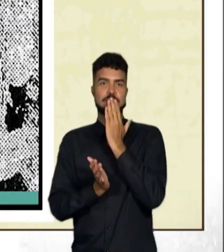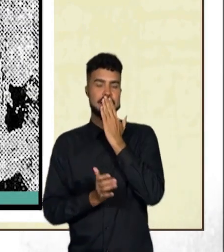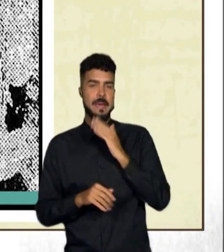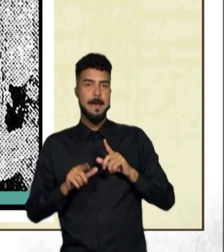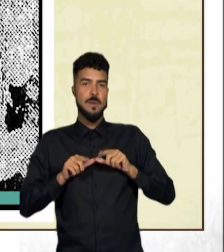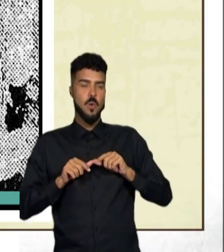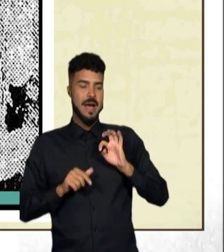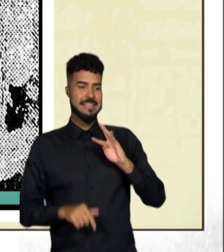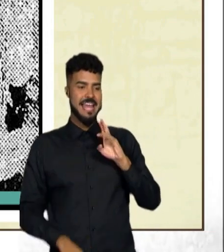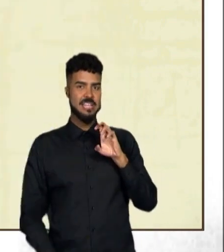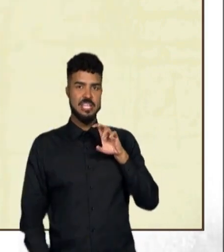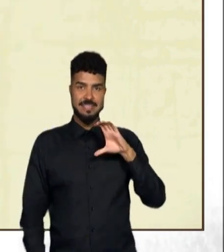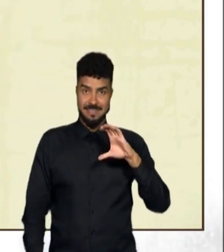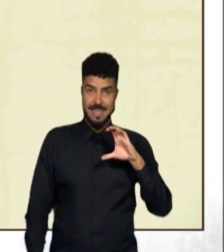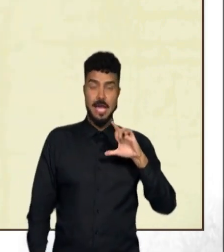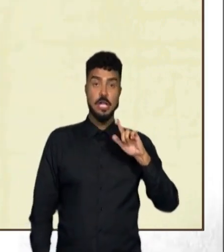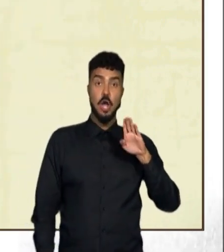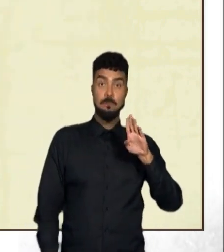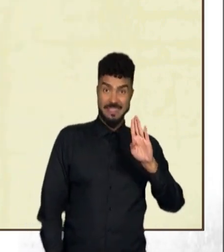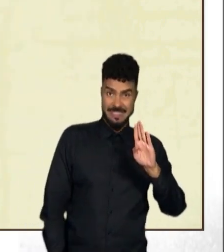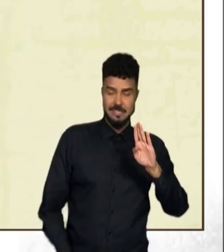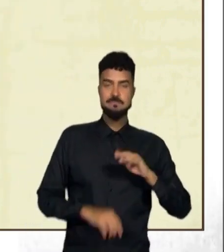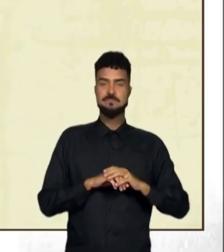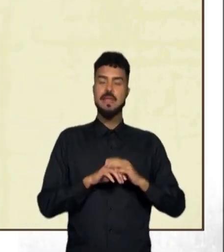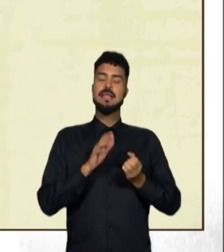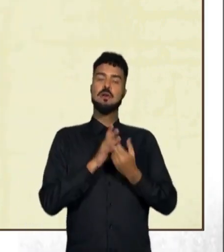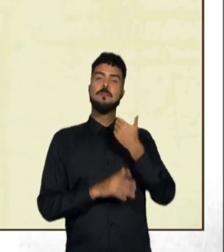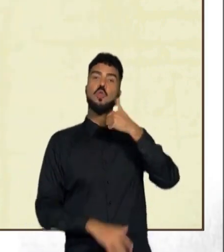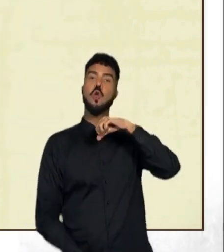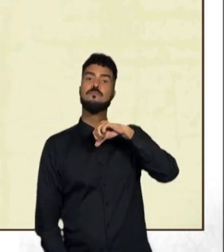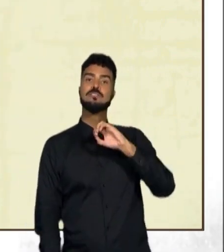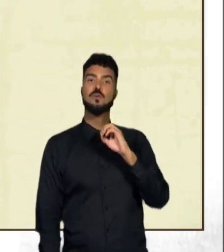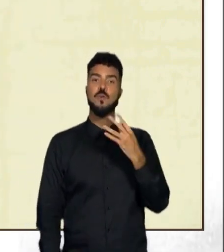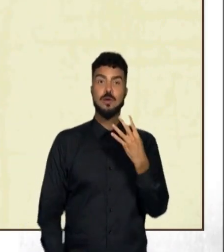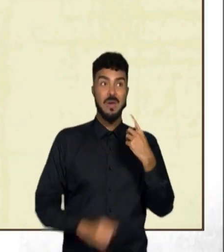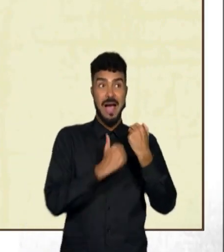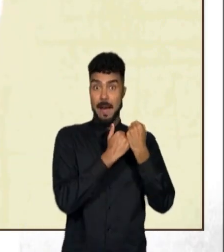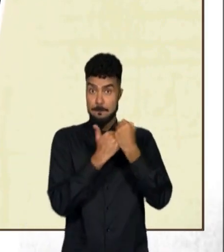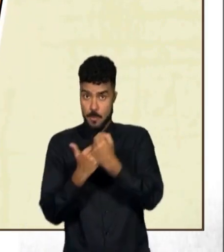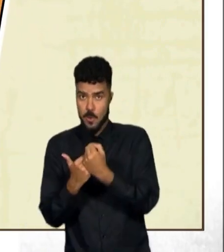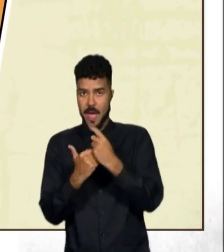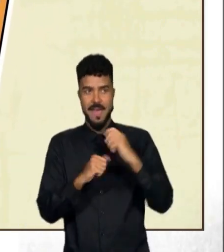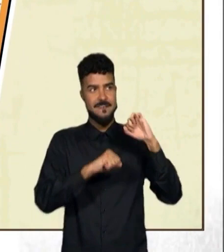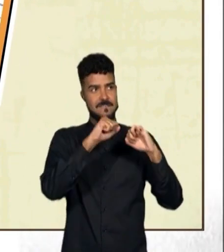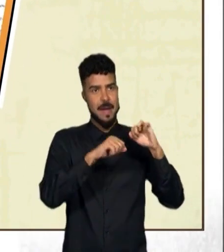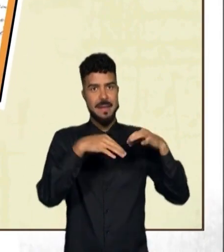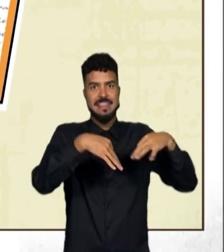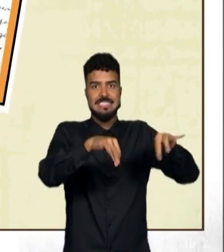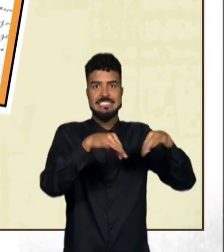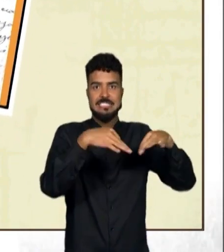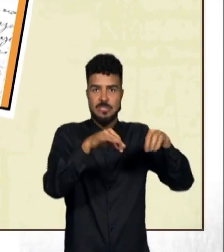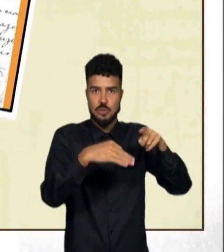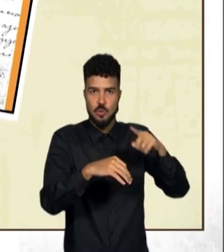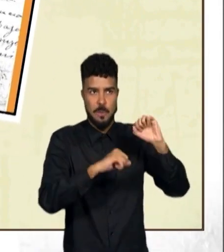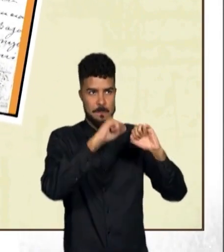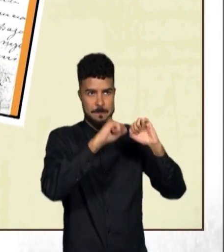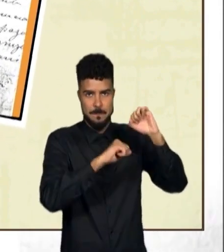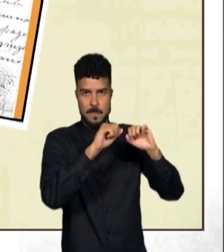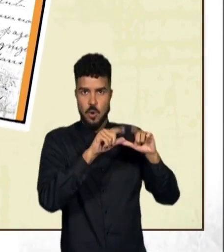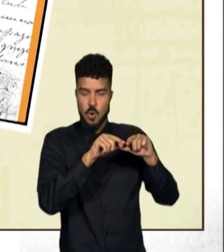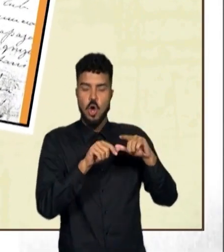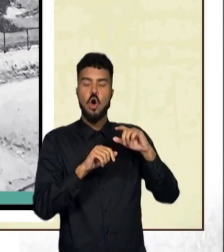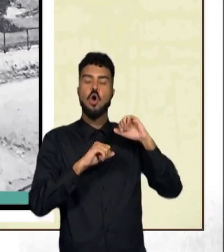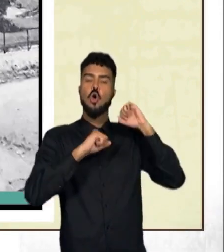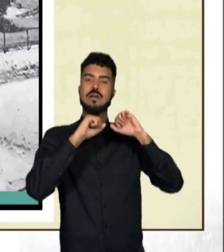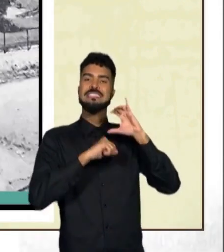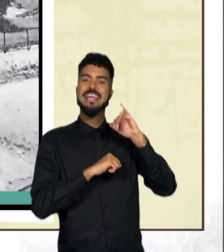Athletic Club. Então o Bangu é fundado em 1904 com forte apoio da fábrica de tecidos, que era a Companhia Progresso Industrial